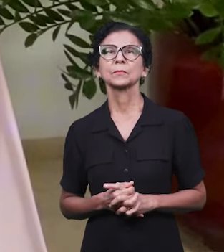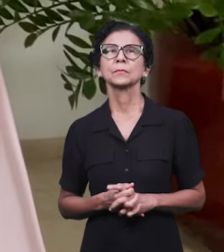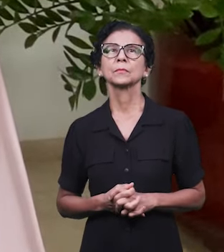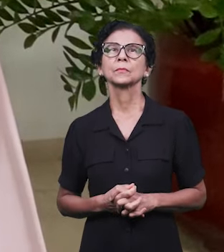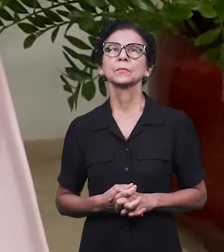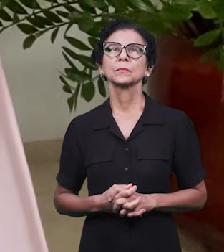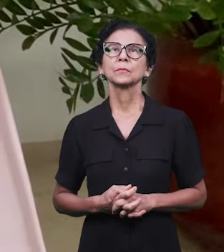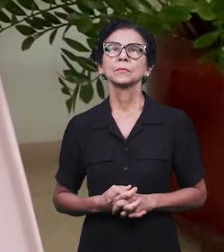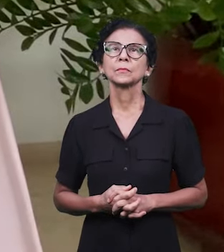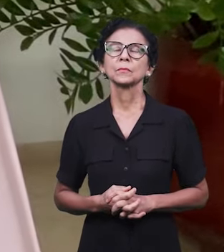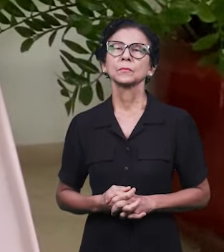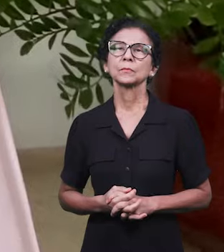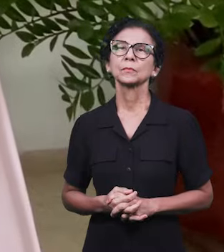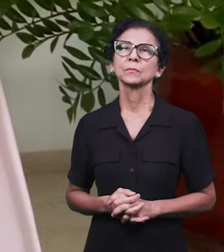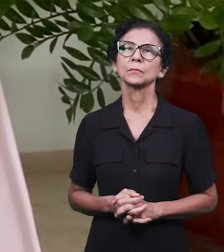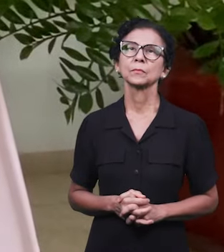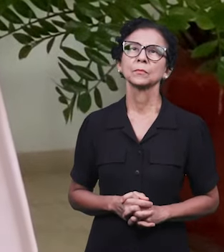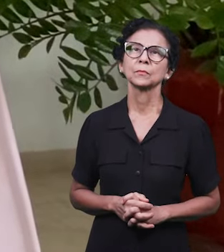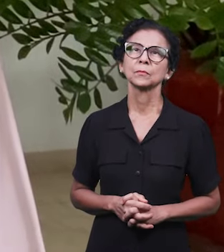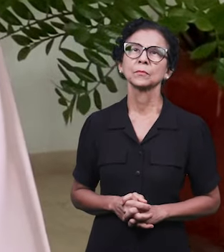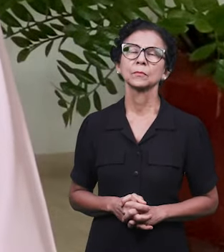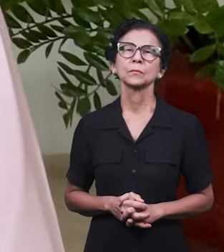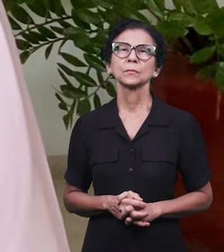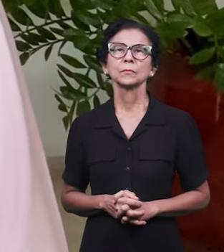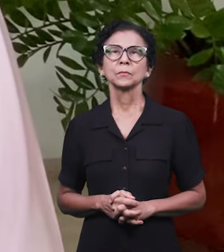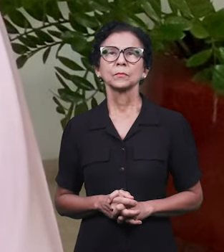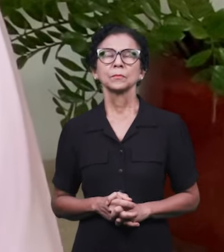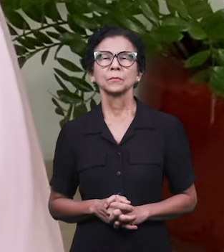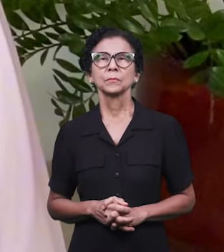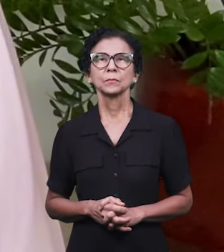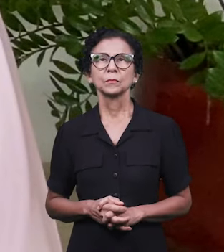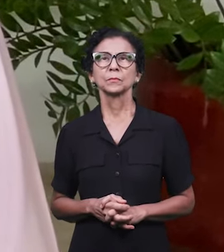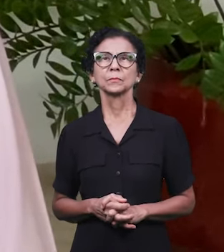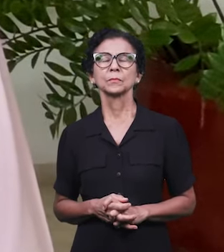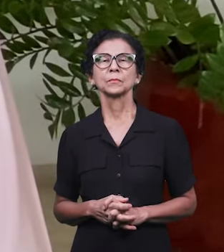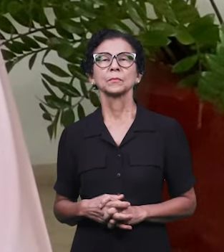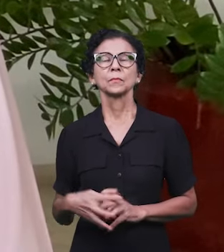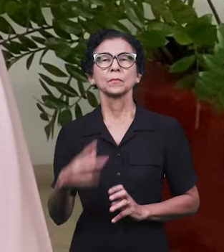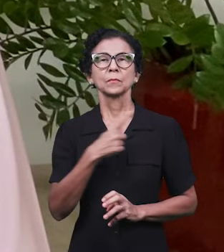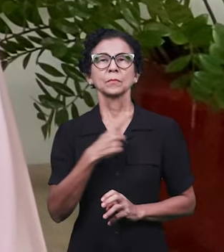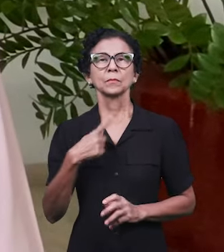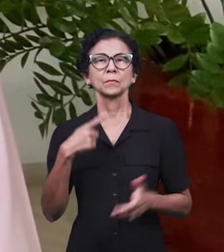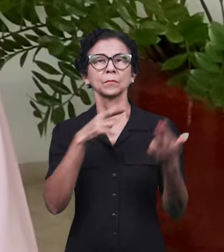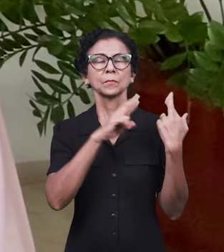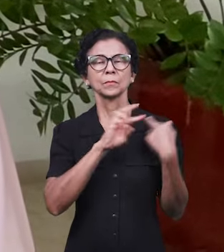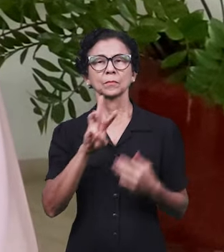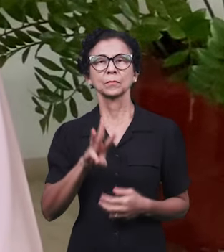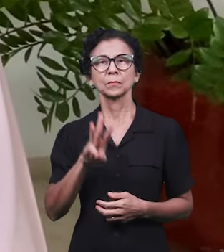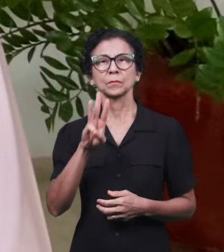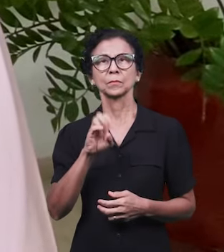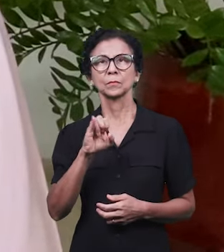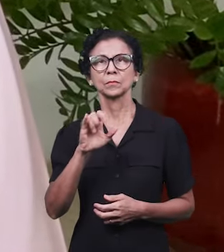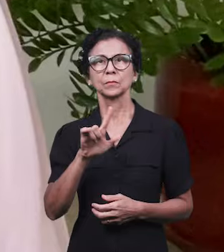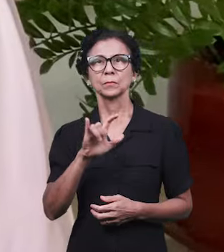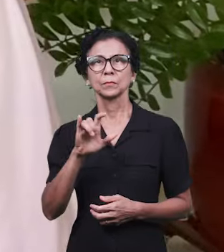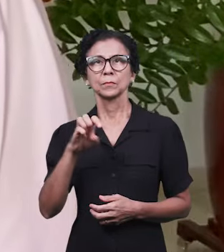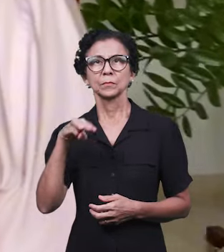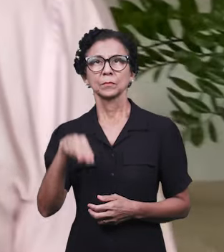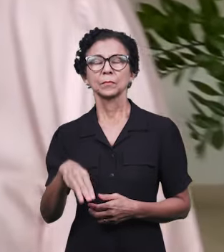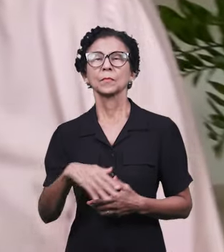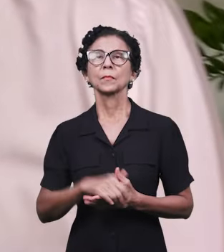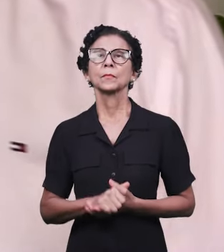os irmãos. Foi uma grande festa, foi um renovo espiritual para todos aqui, e realmente o Senhor tem nos abençoado de uma maneira bem